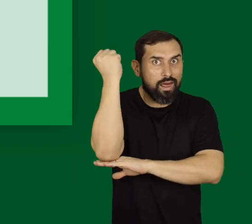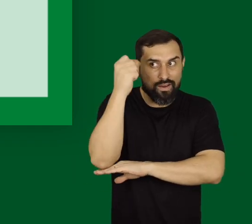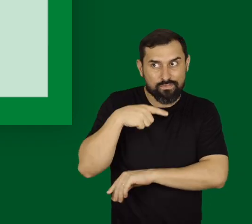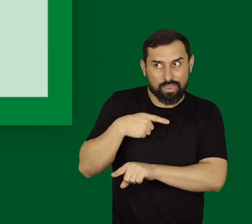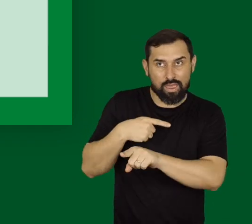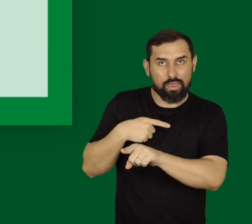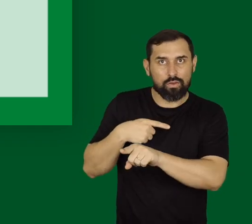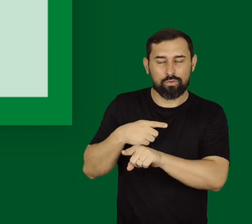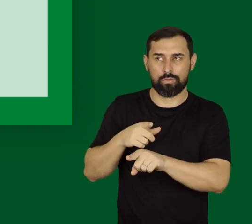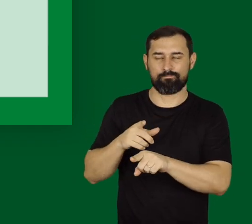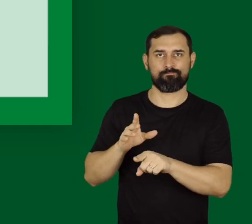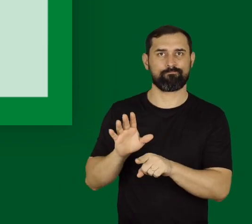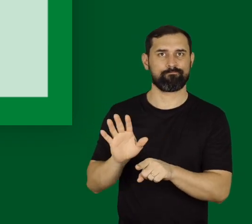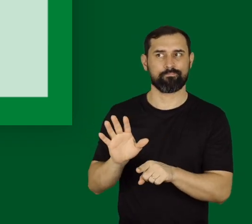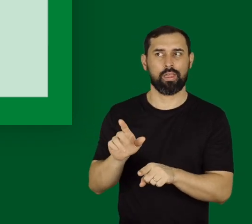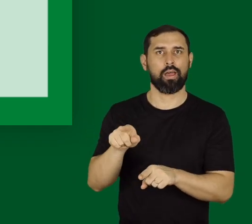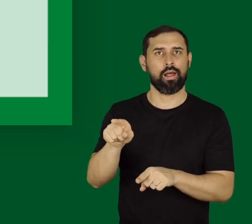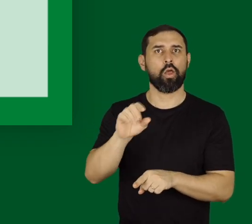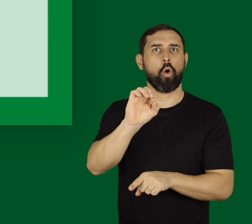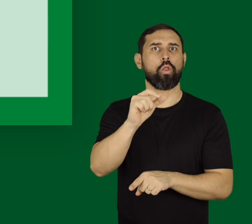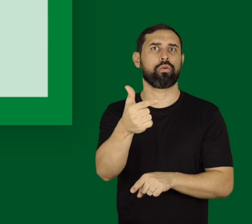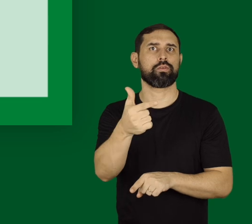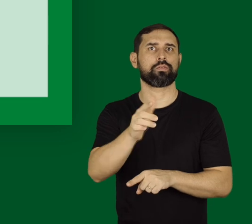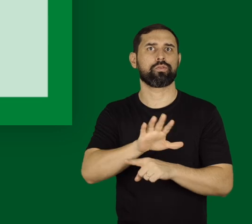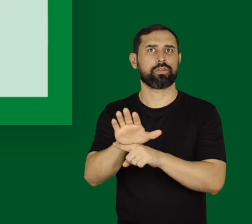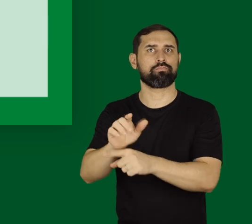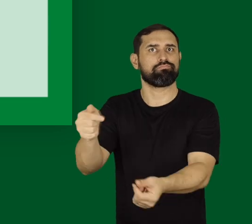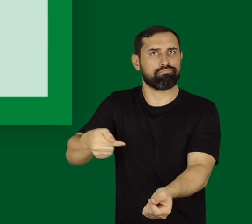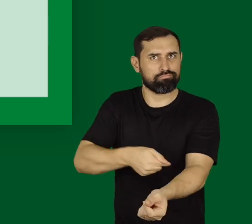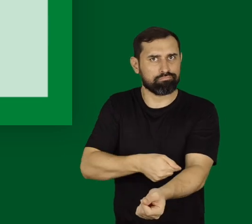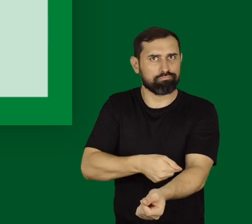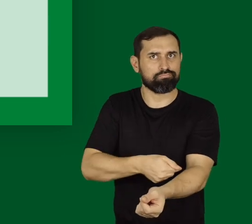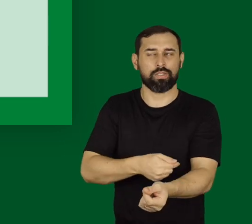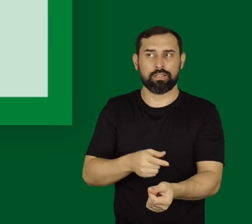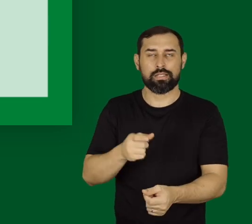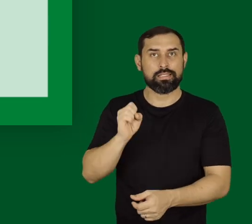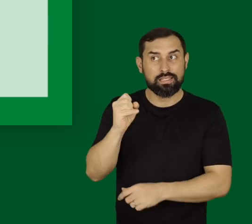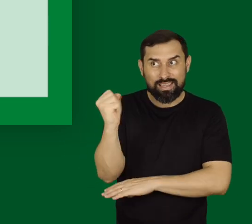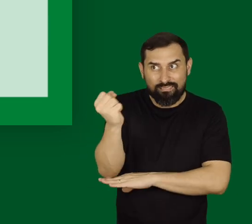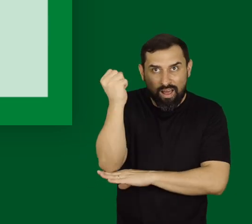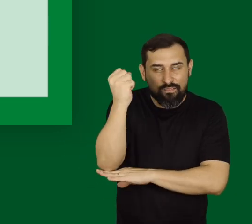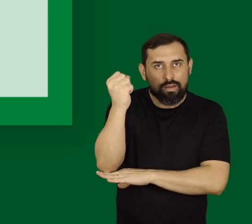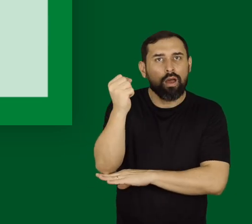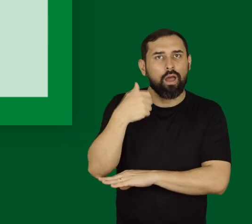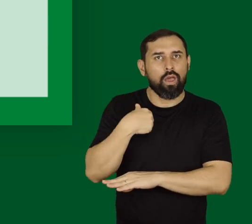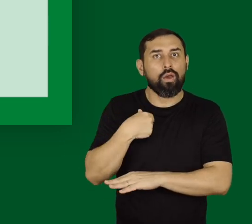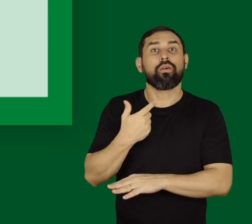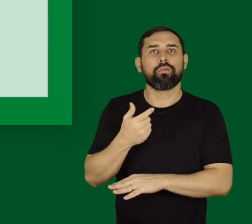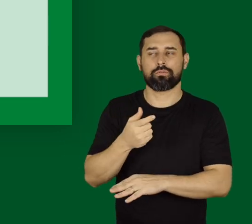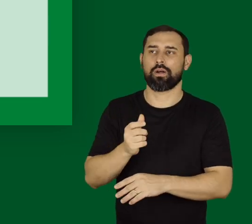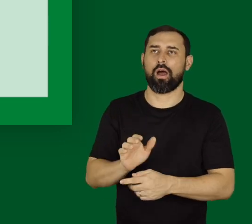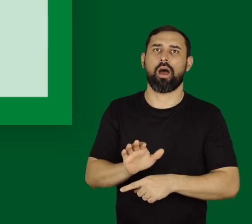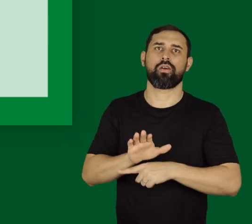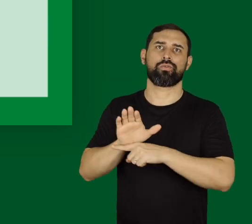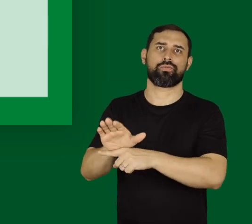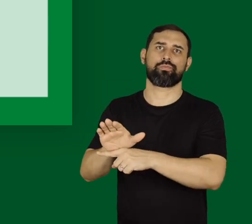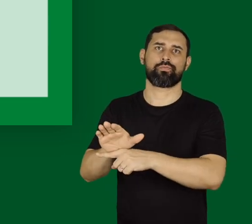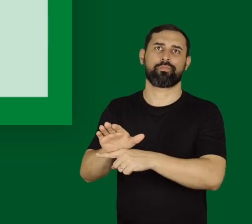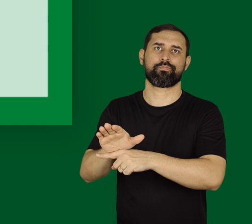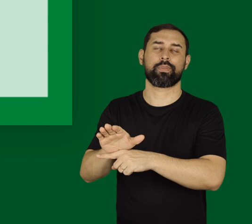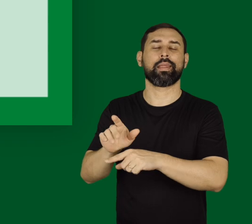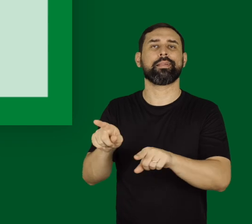você tem que começar no MOVE, Monitorização oxigênio IV, cabe para todo paciente grave, então eu fiz acesso vascular, fiz